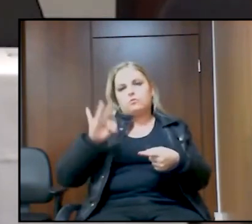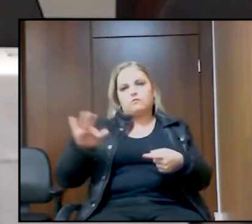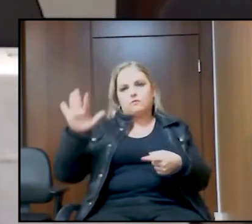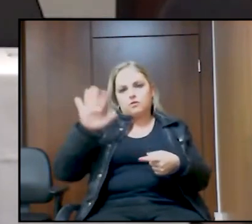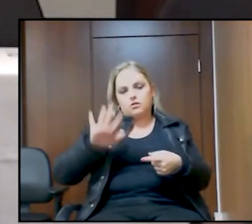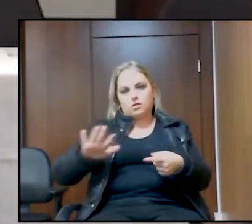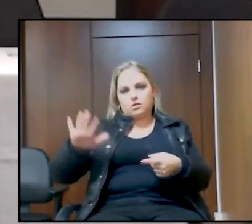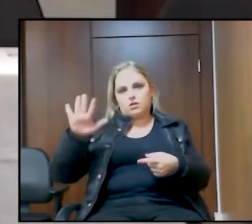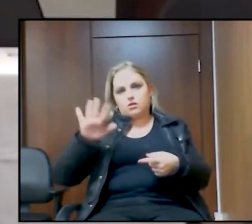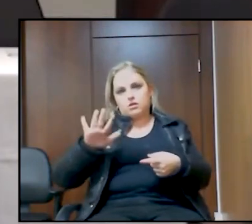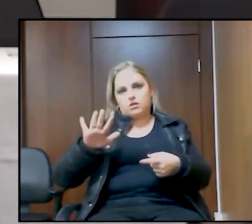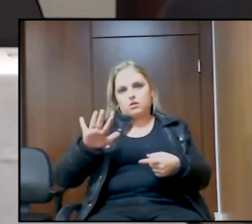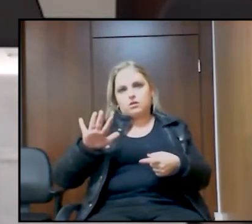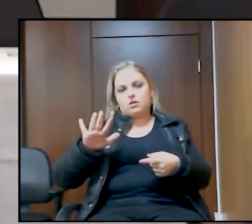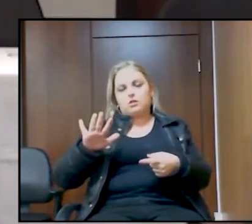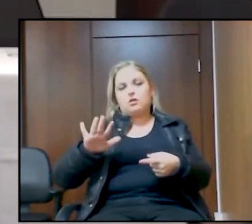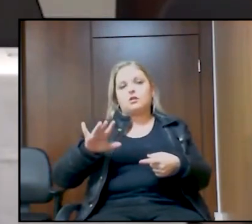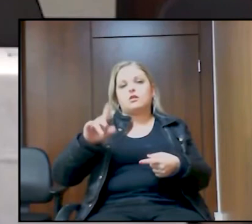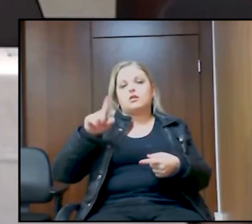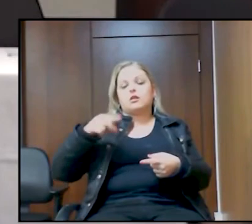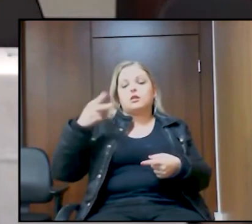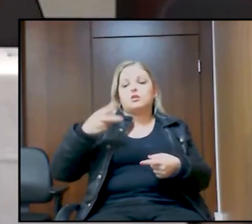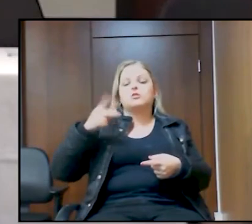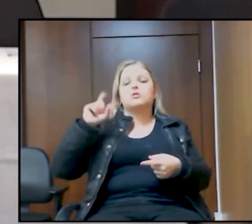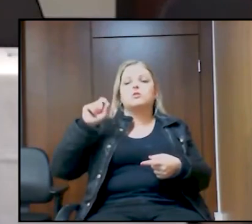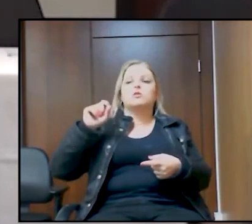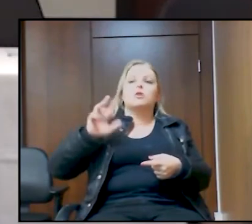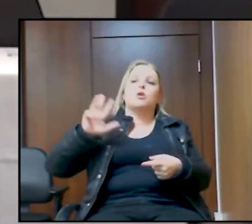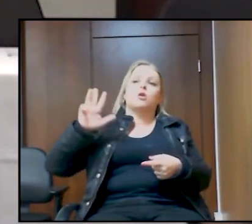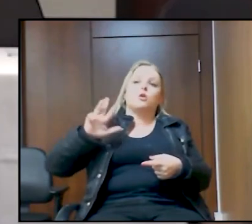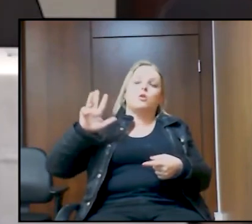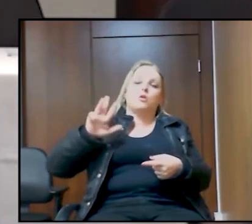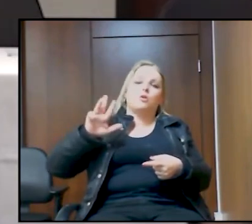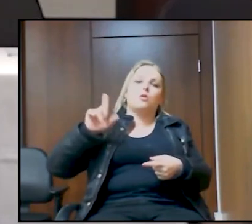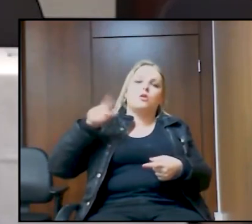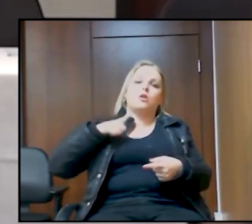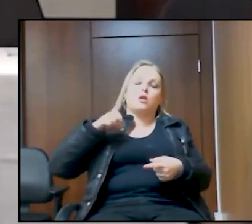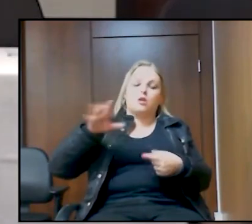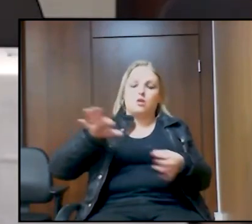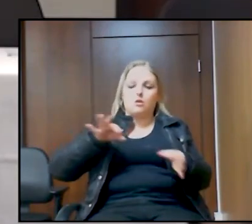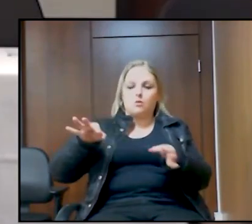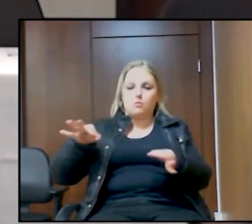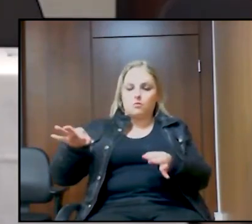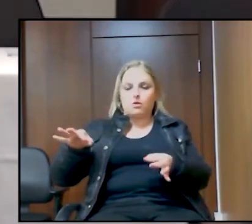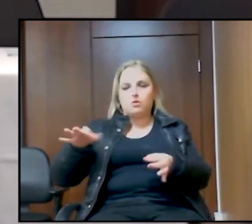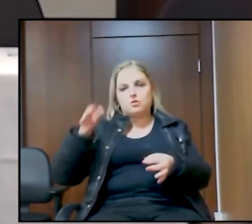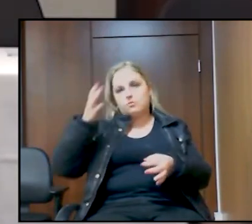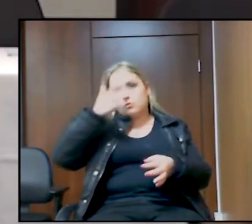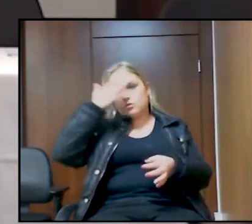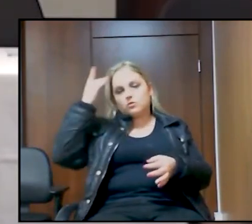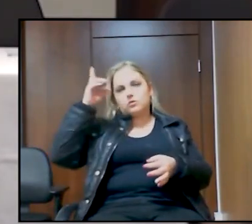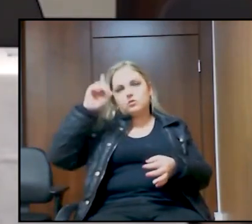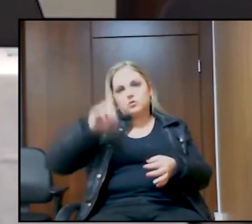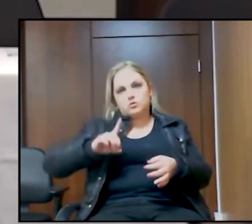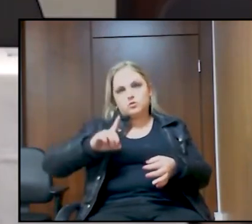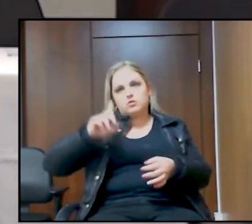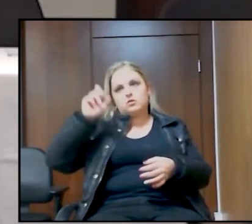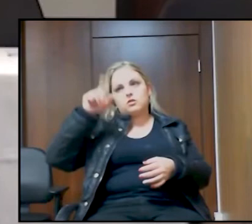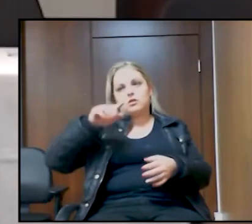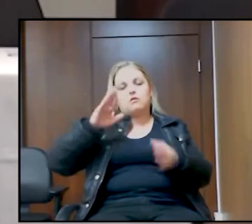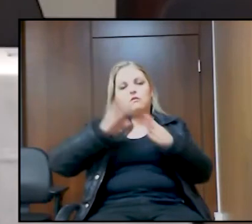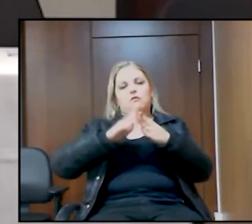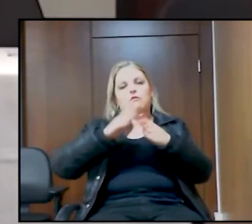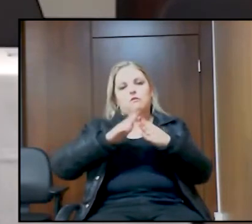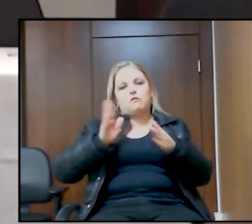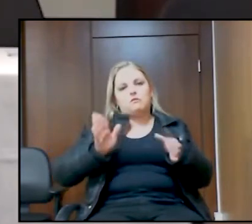a época criada no segundo governo Lula, Plano Nacional dos Direitos da Pessoa com Deficiência, das residências inclusivas, né?